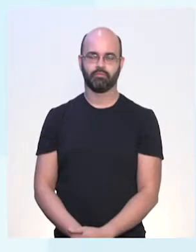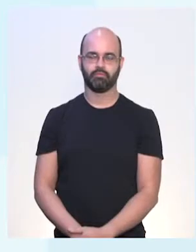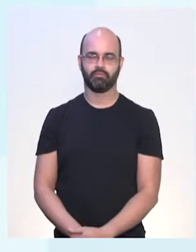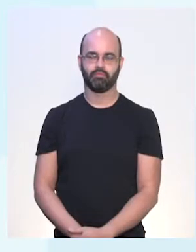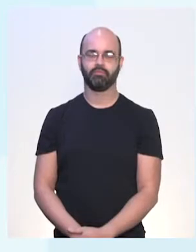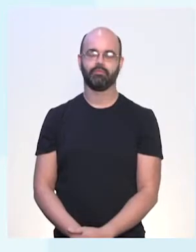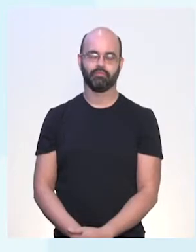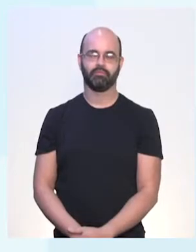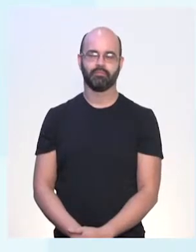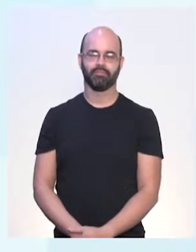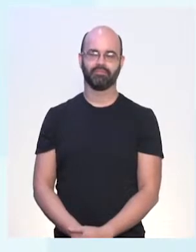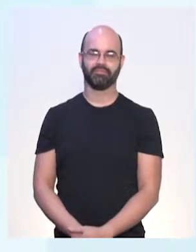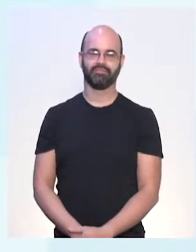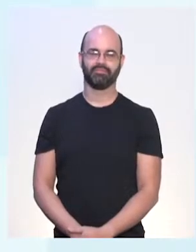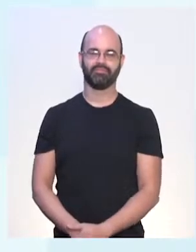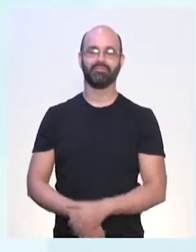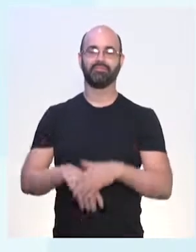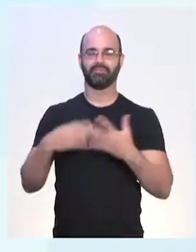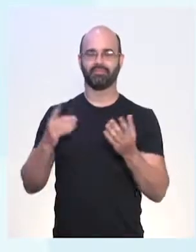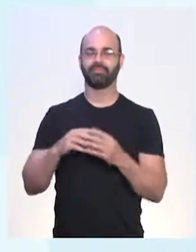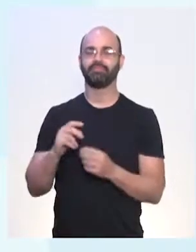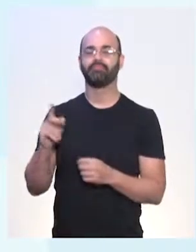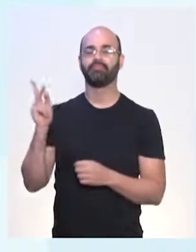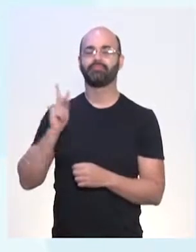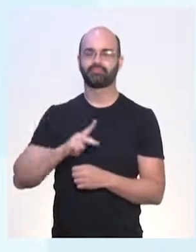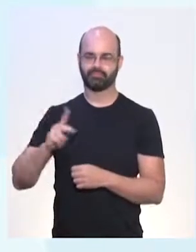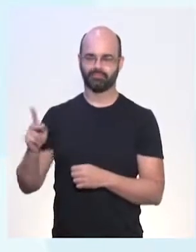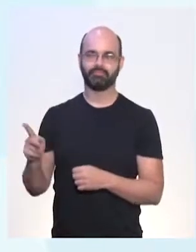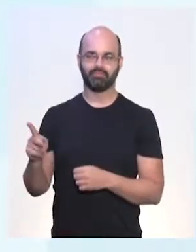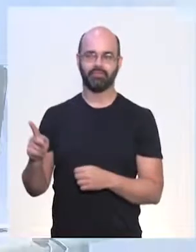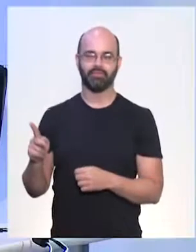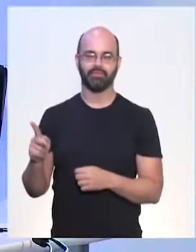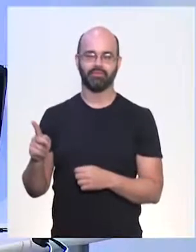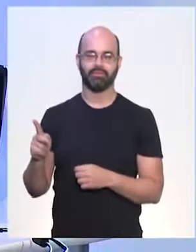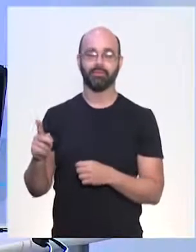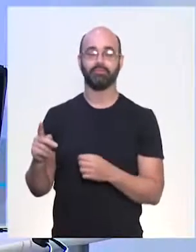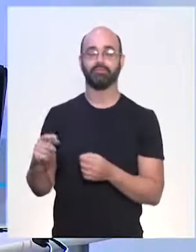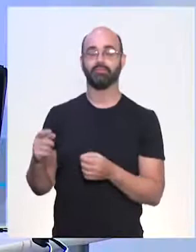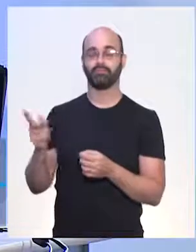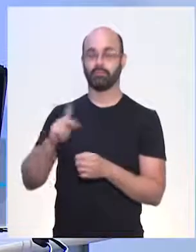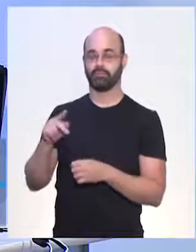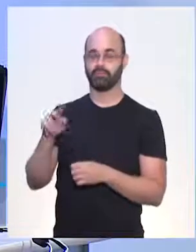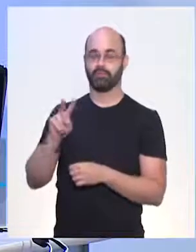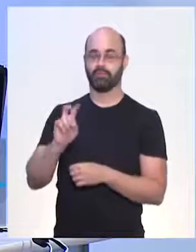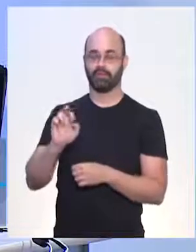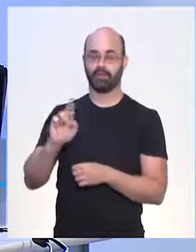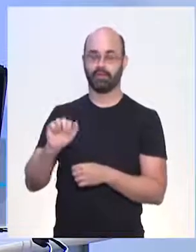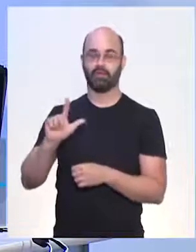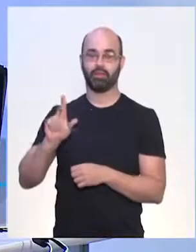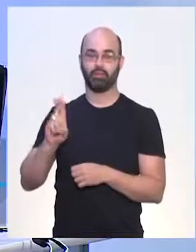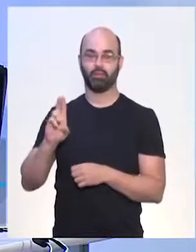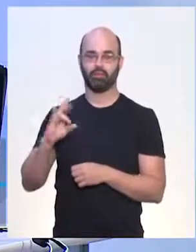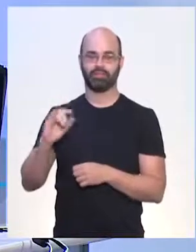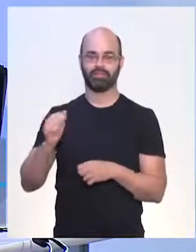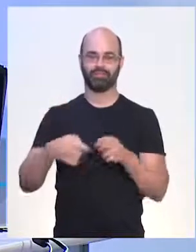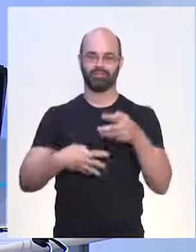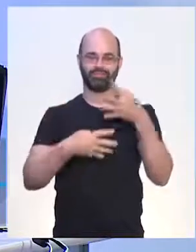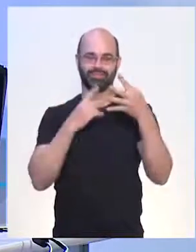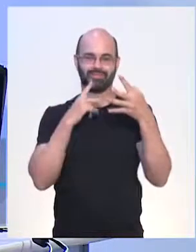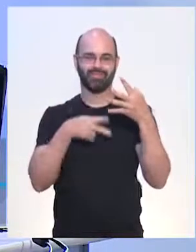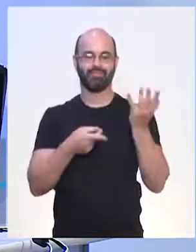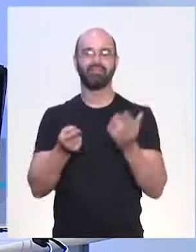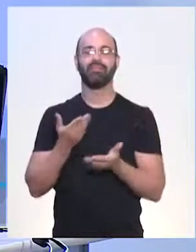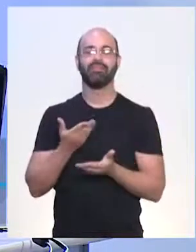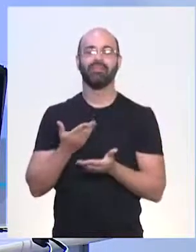Então, aqui me apoiando, né, na fala da professora Lúcia, professora Vera Lúcia, muito interessante a aula,